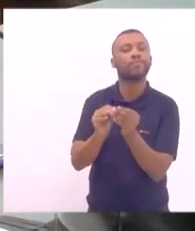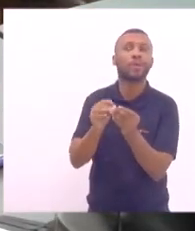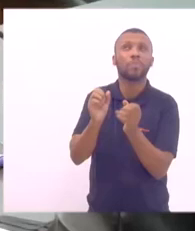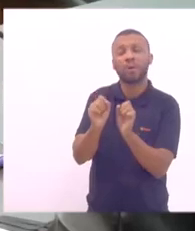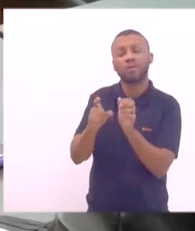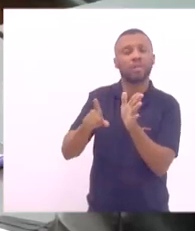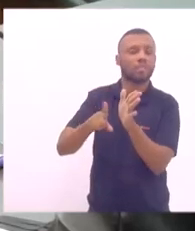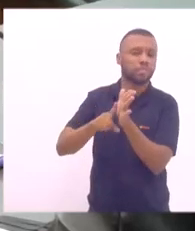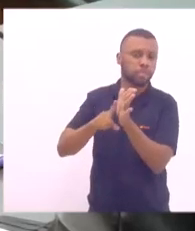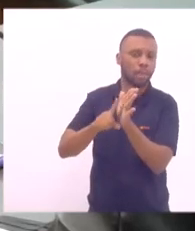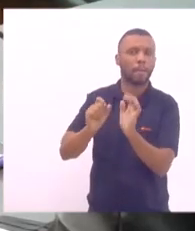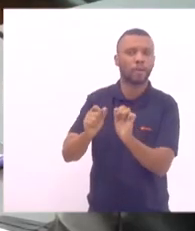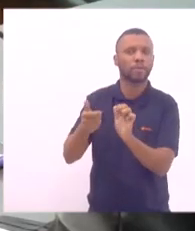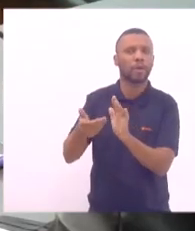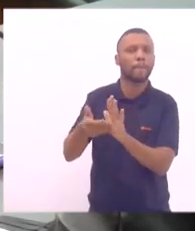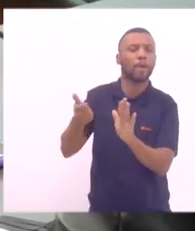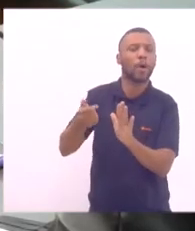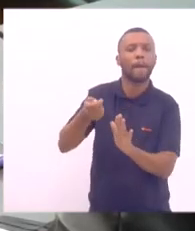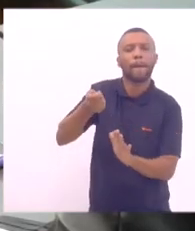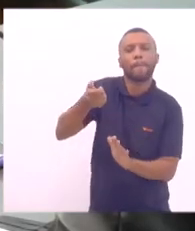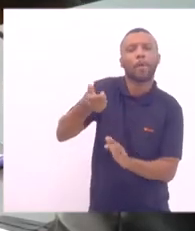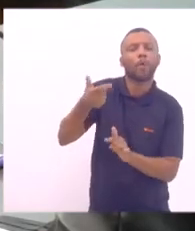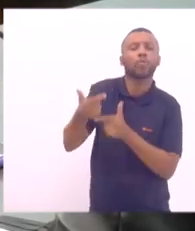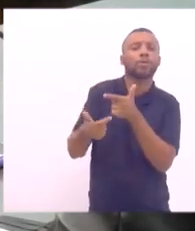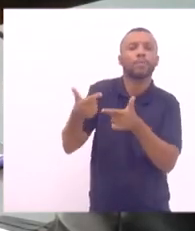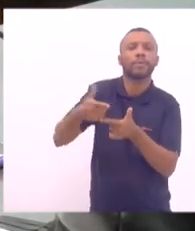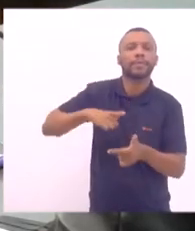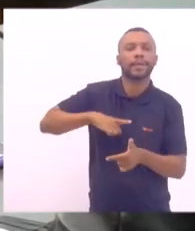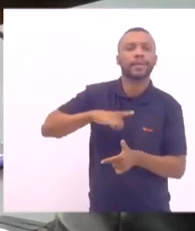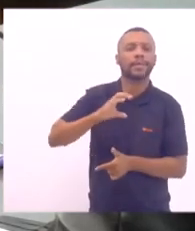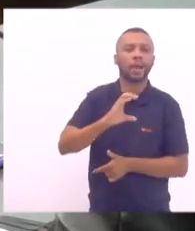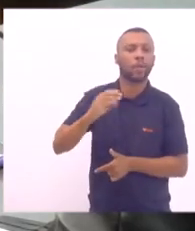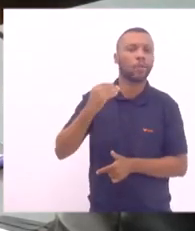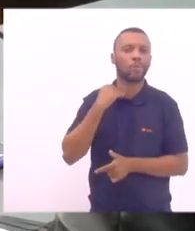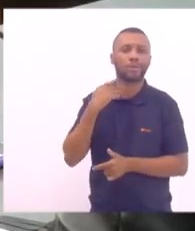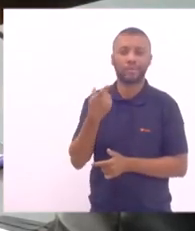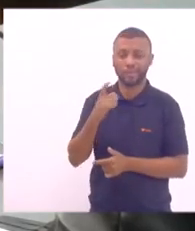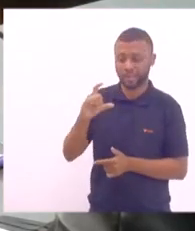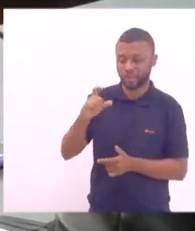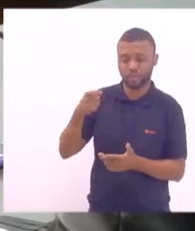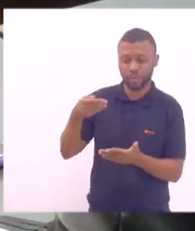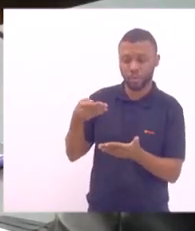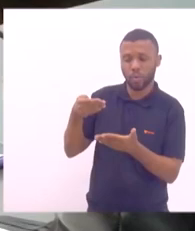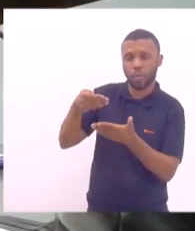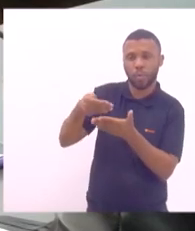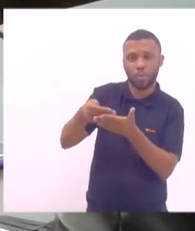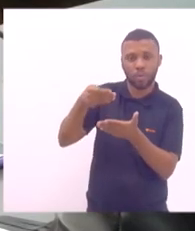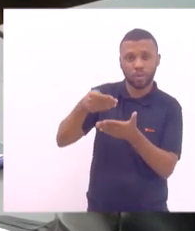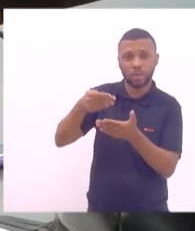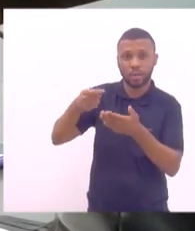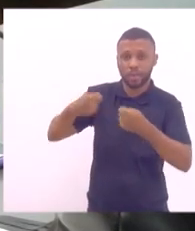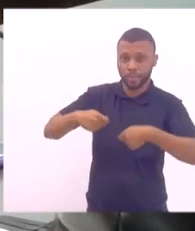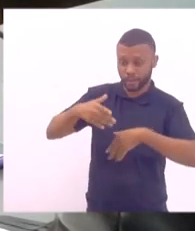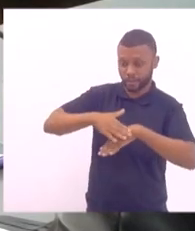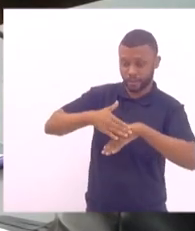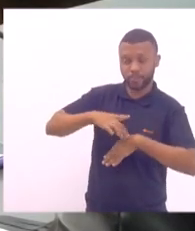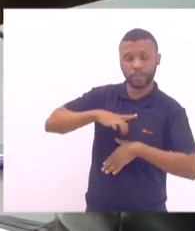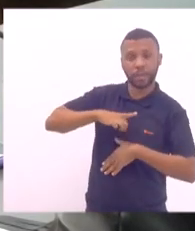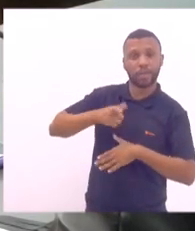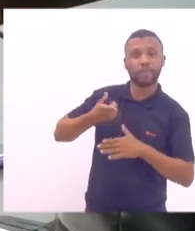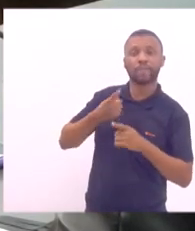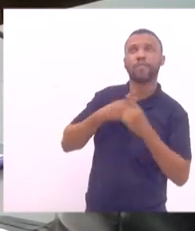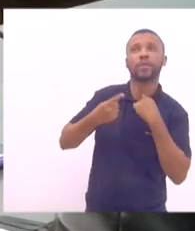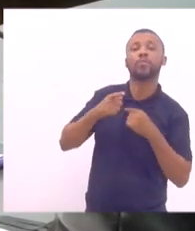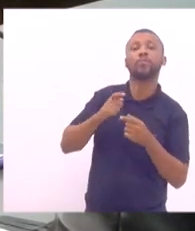negativa e acaba retirando um pouco do que o trabalhador tem na conta. Então, esse cartão de aproximação tem que ser o cliente que tem que desejar tê-lo. Não